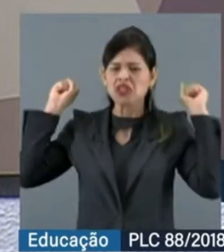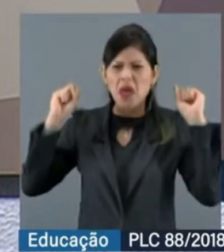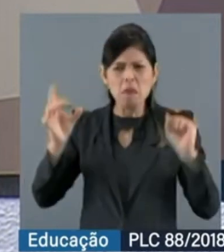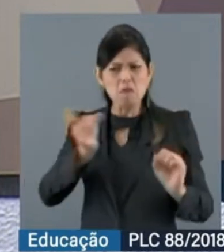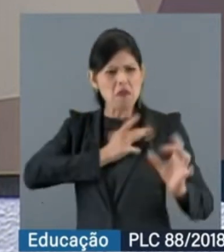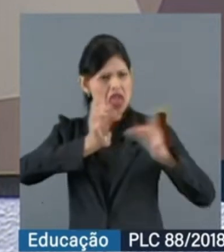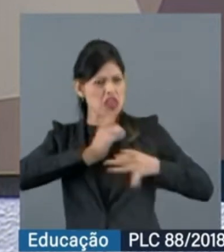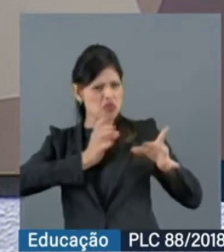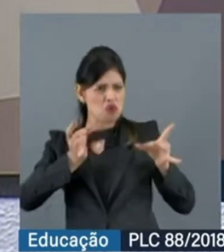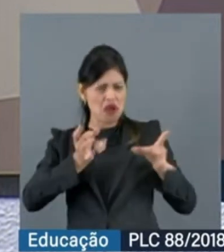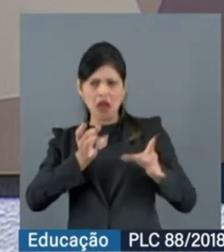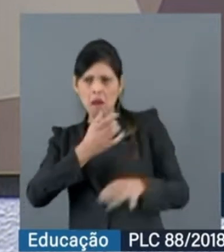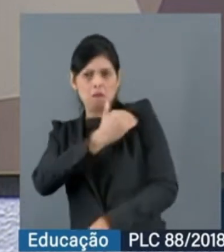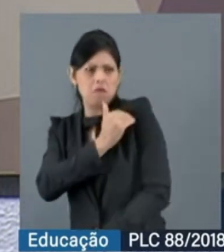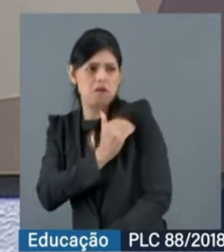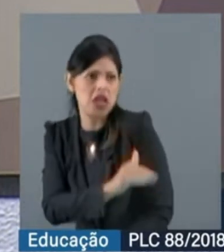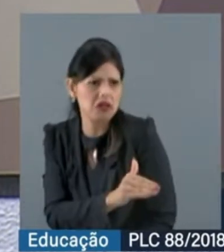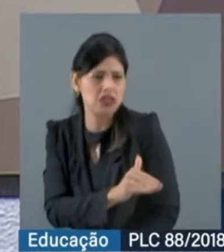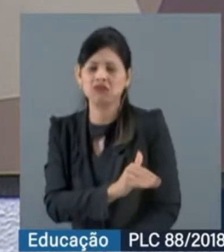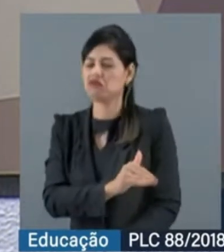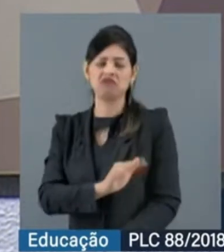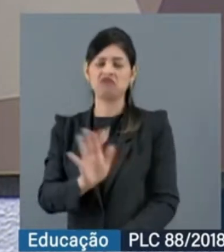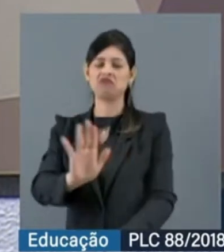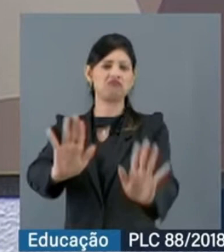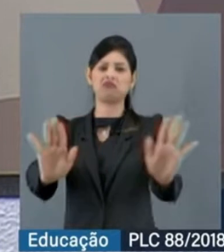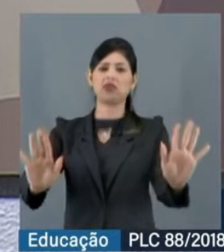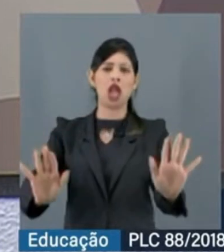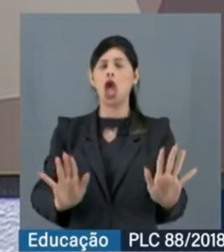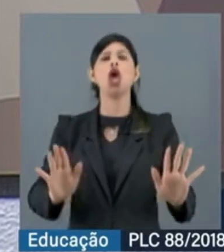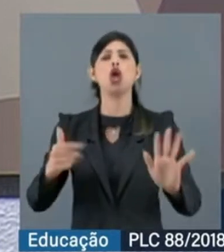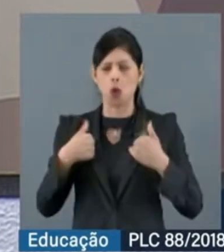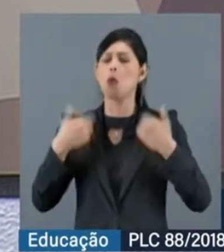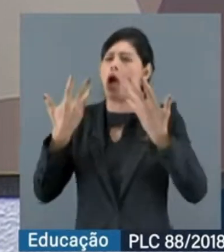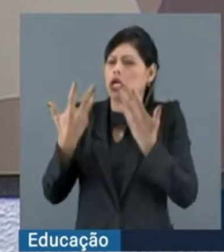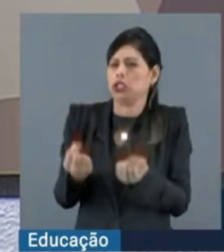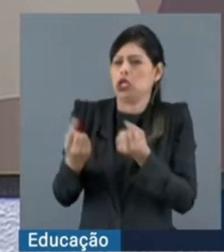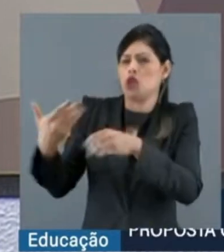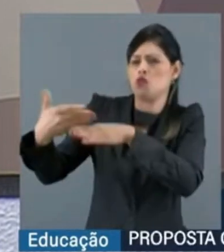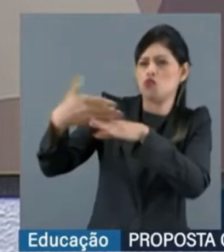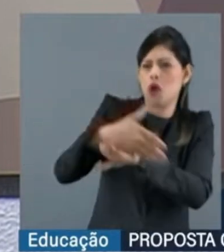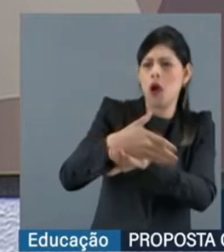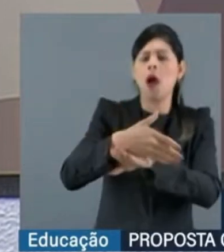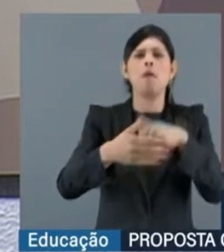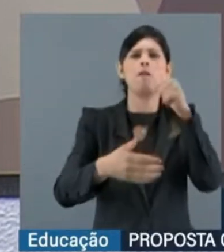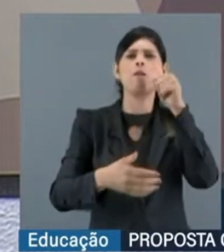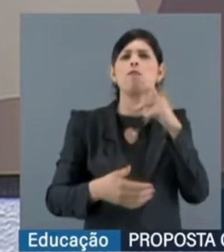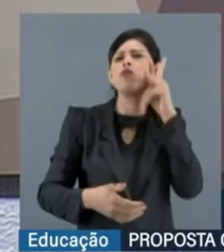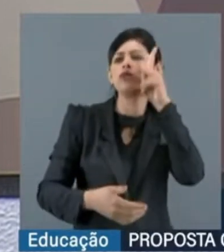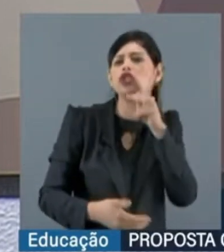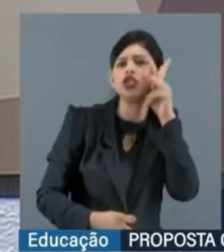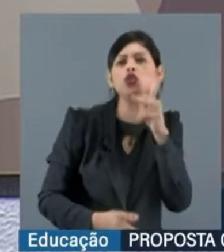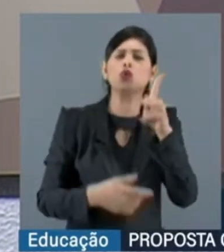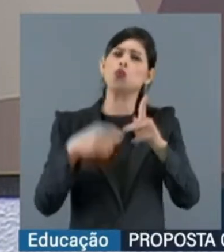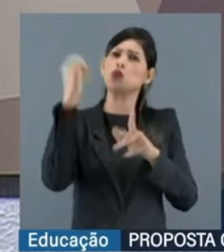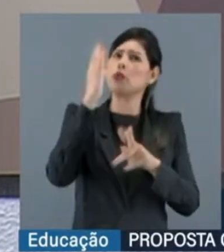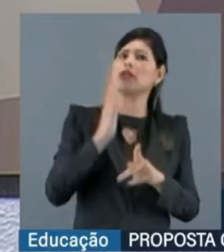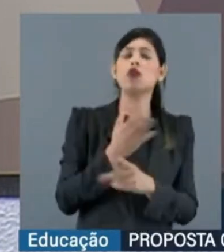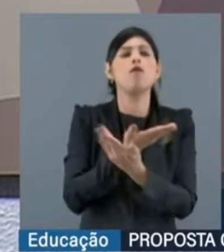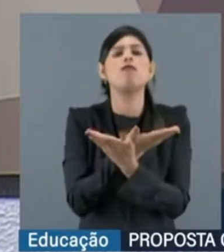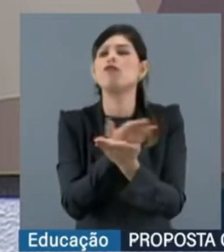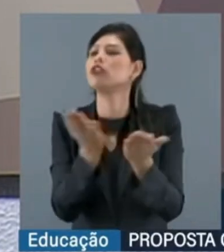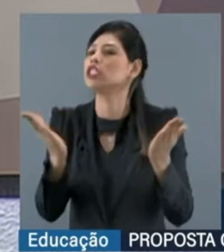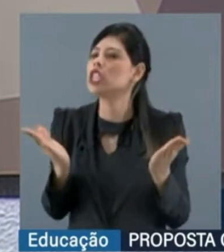nenhum preconceito de receber políticos e políticas do Brasil, porque Vossas Excelências são delegatários